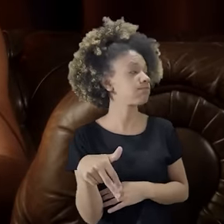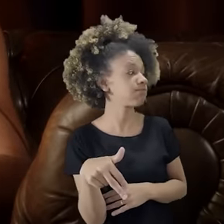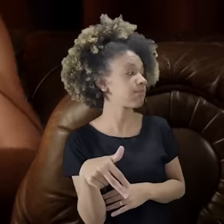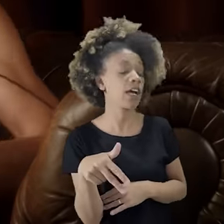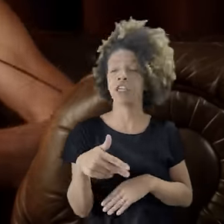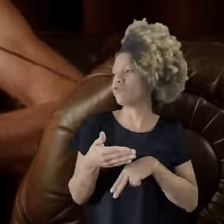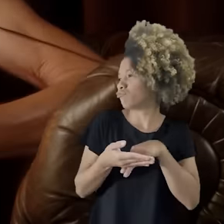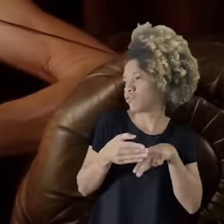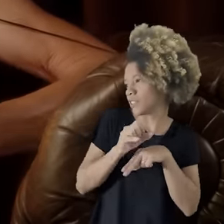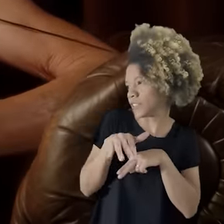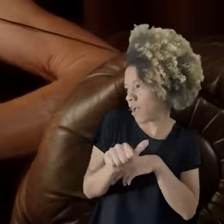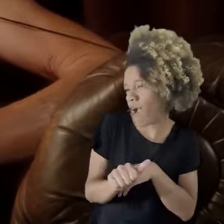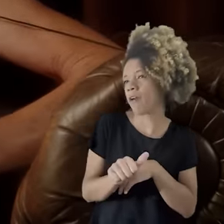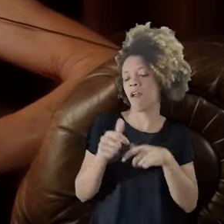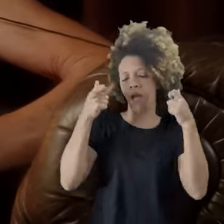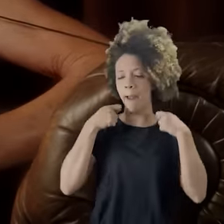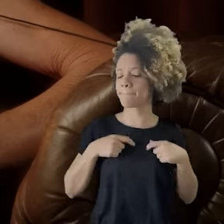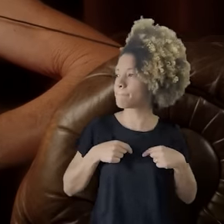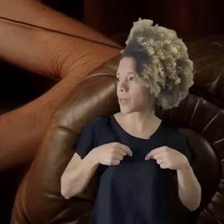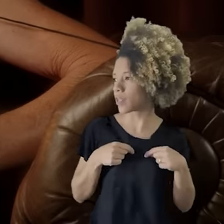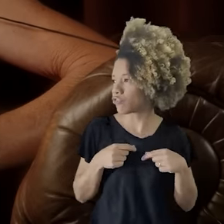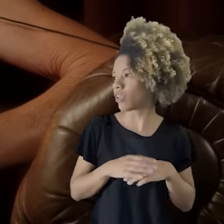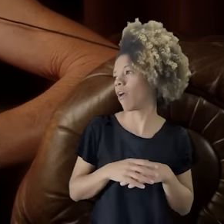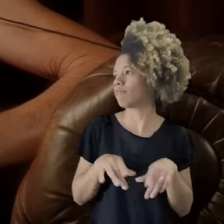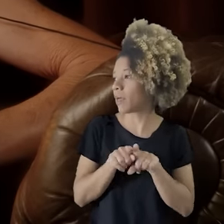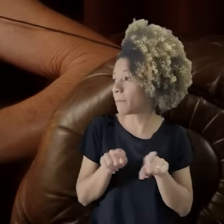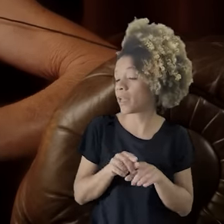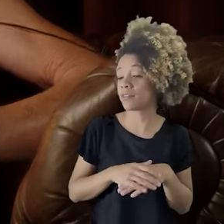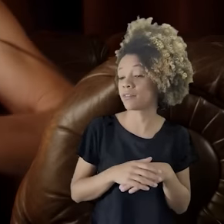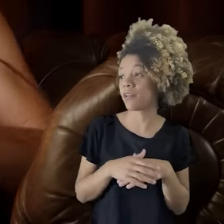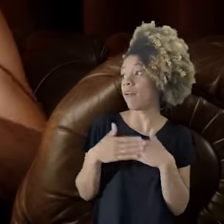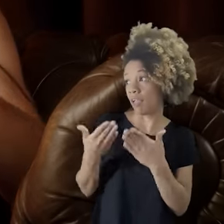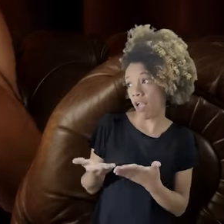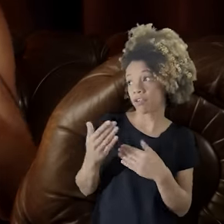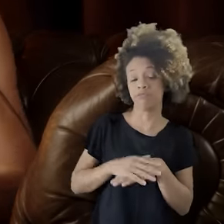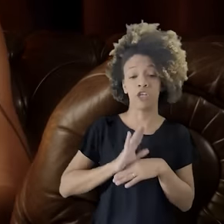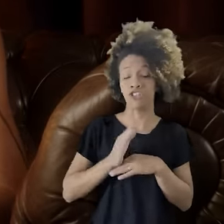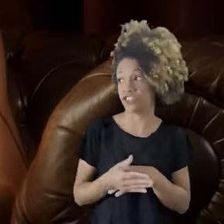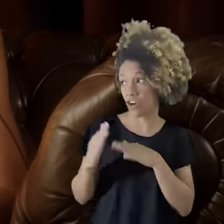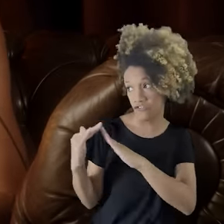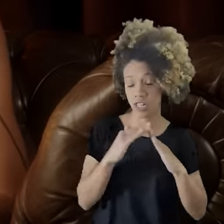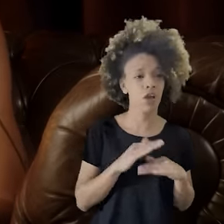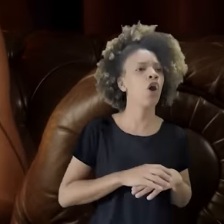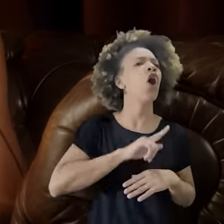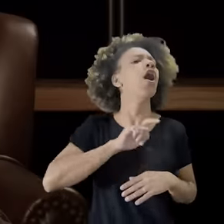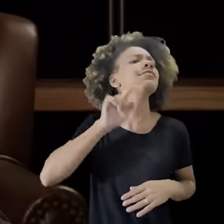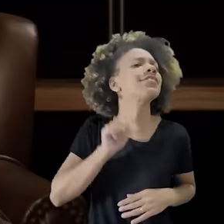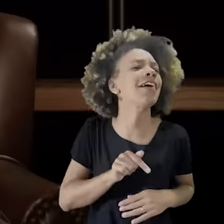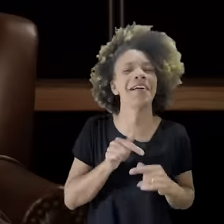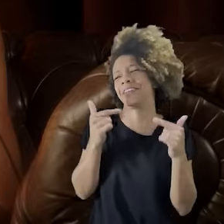de saia é camisetinha marcando né os seios Aí lá vem o vizinho Ô Zé